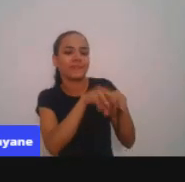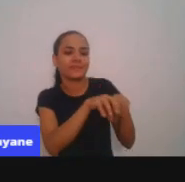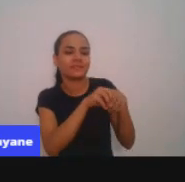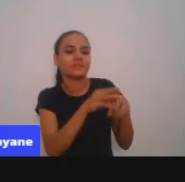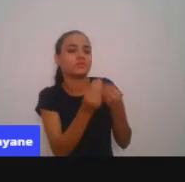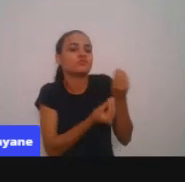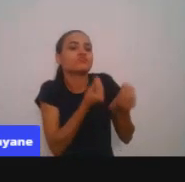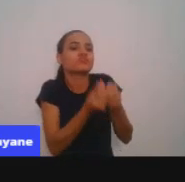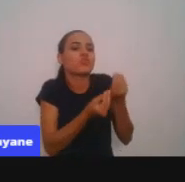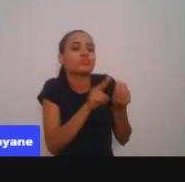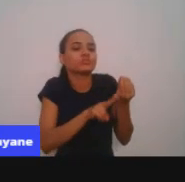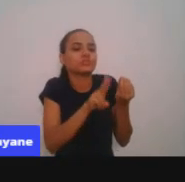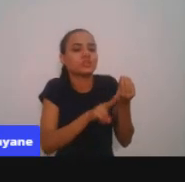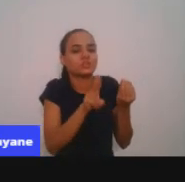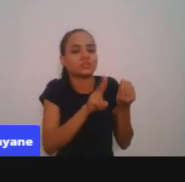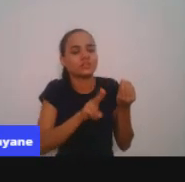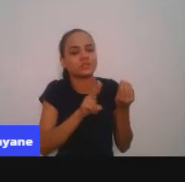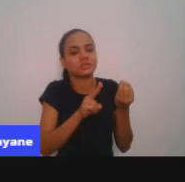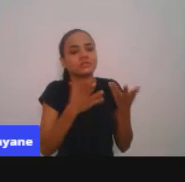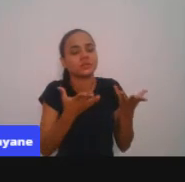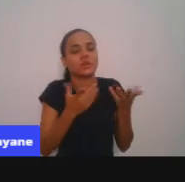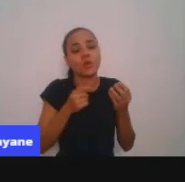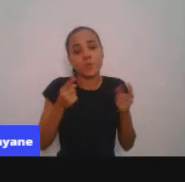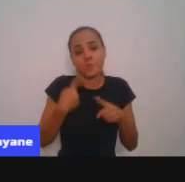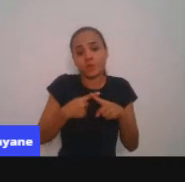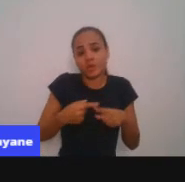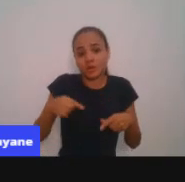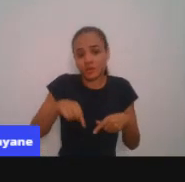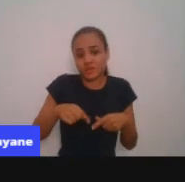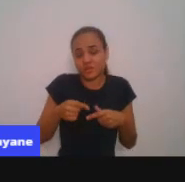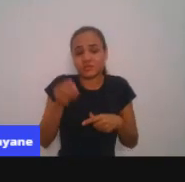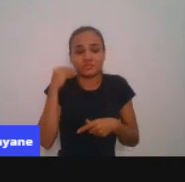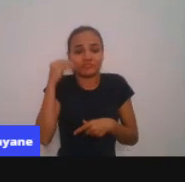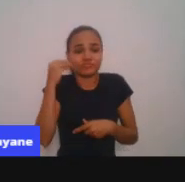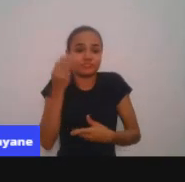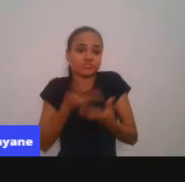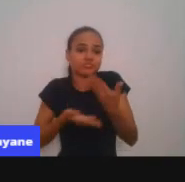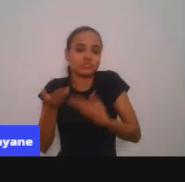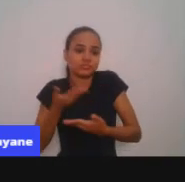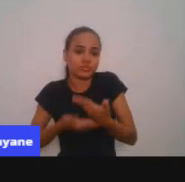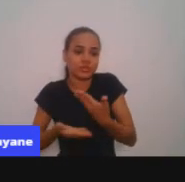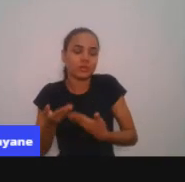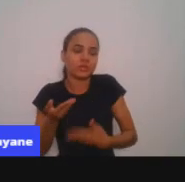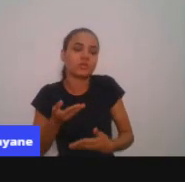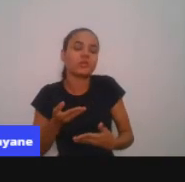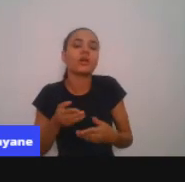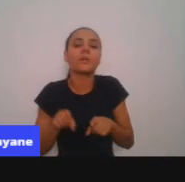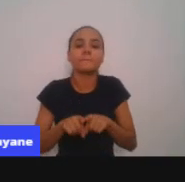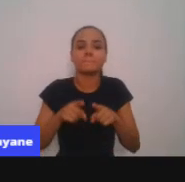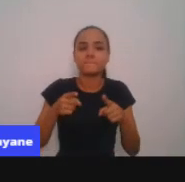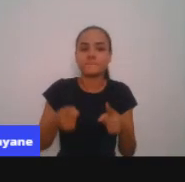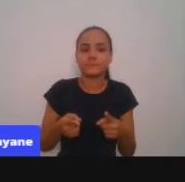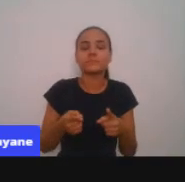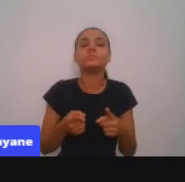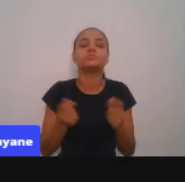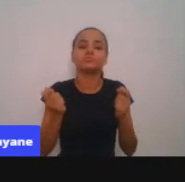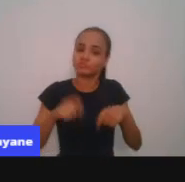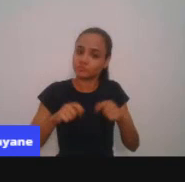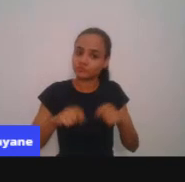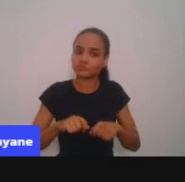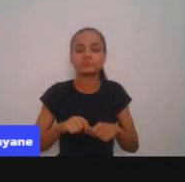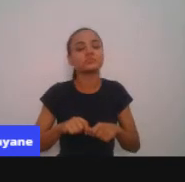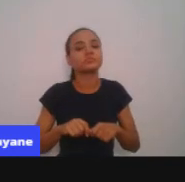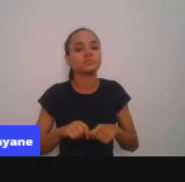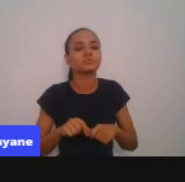de experiência. Apesar de que a gente está aqui, né, online, mas a gente pode fazer isso. Né? A gente pode trocar essas experiências. Aí